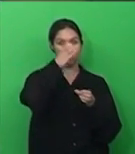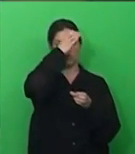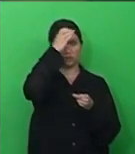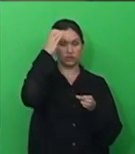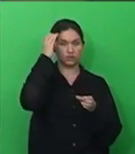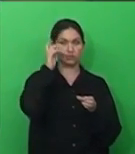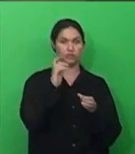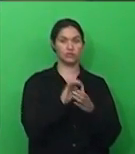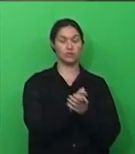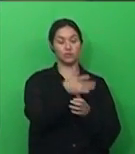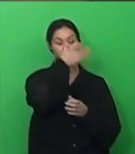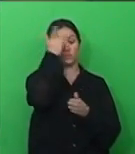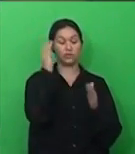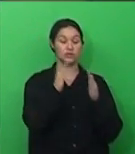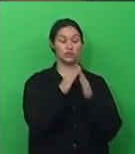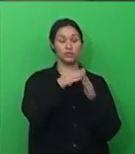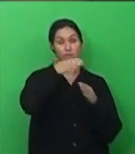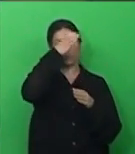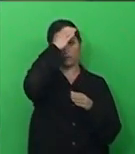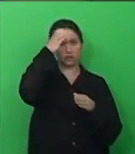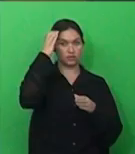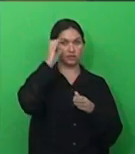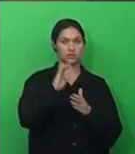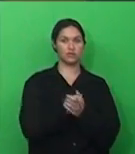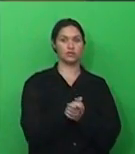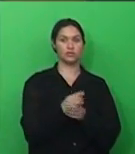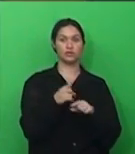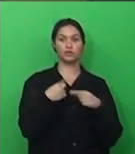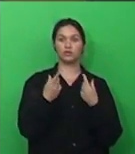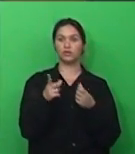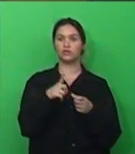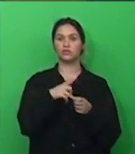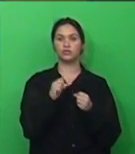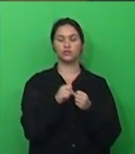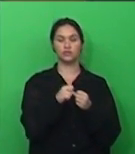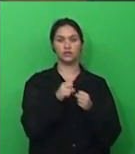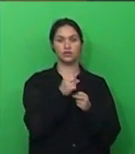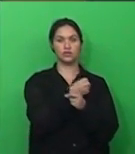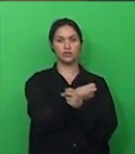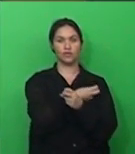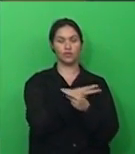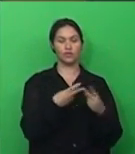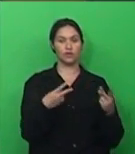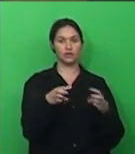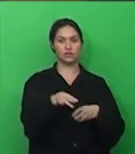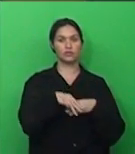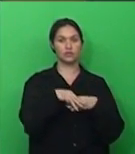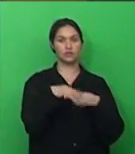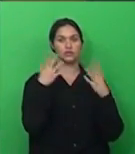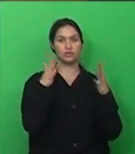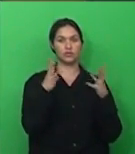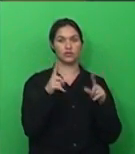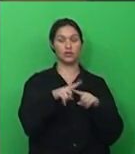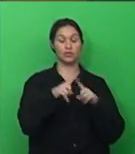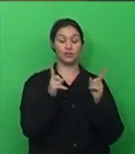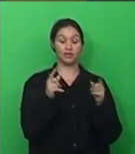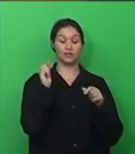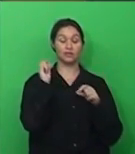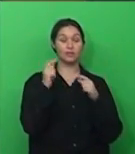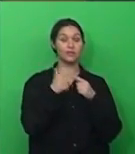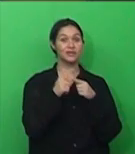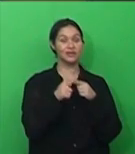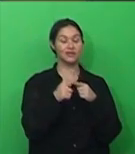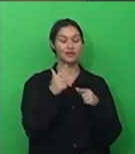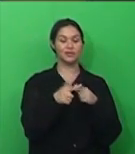tem dito que nós temos efetuado muitas moções de aplauso, é que na cidade existe muito mais coisas boas do que